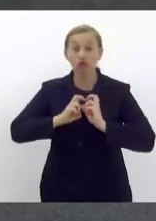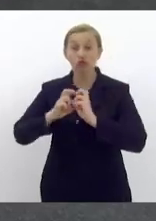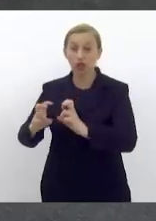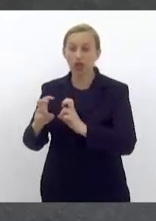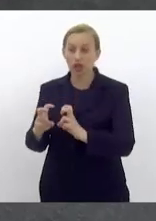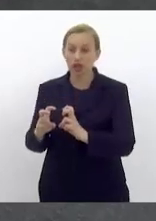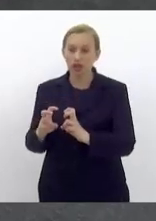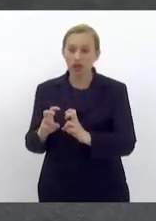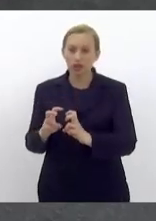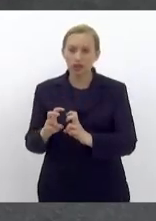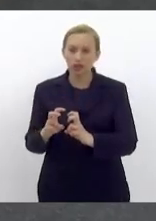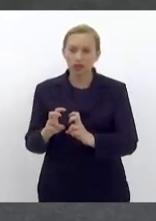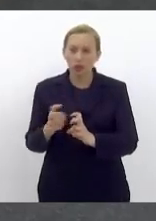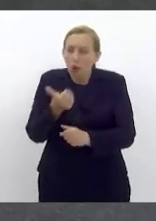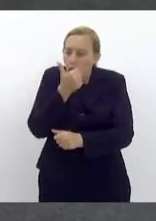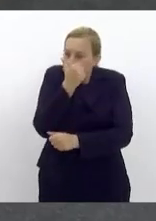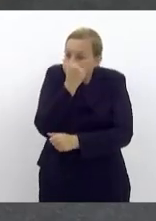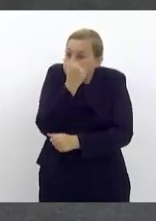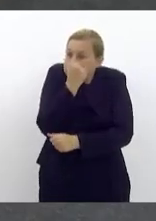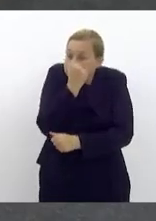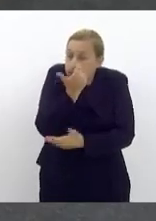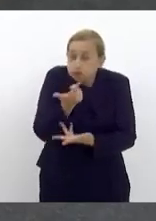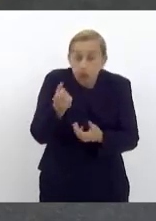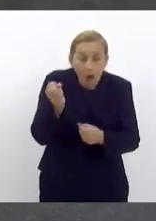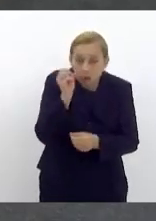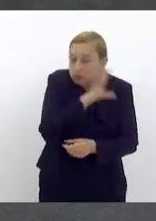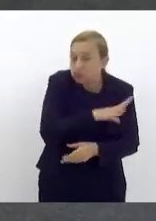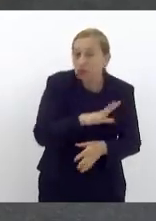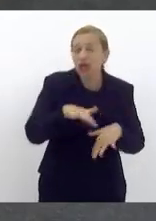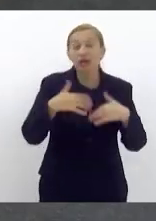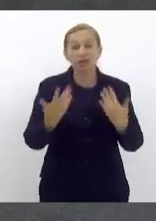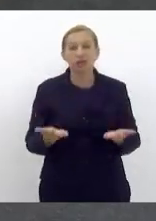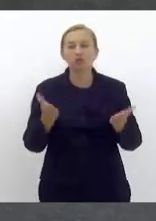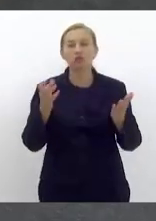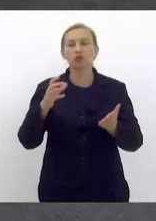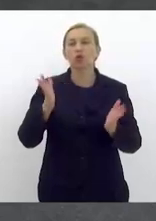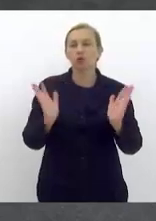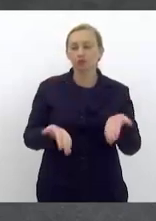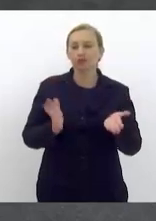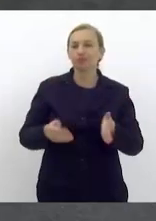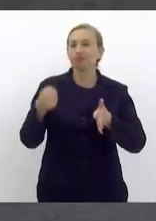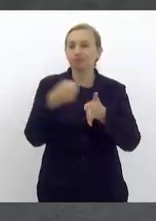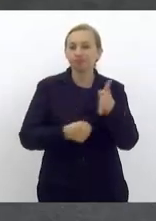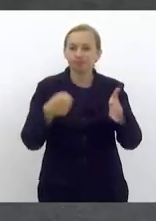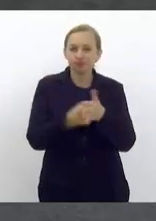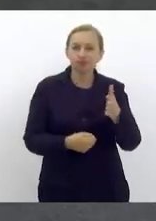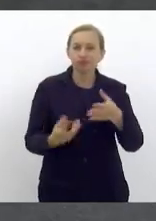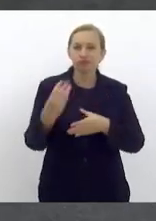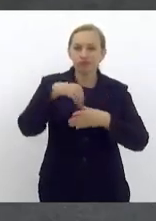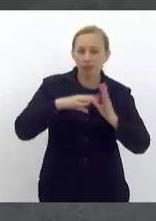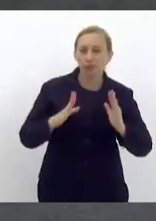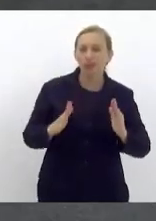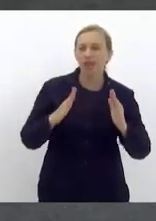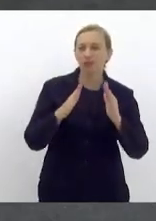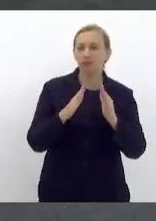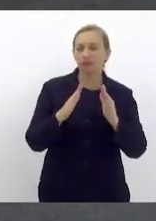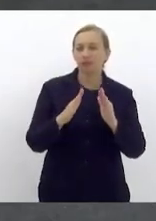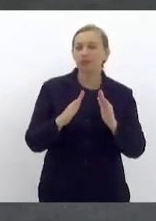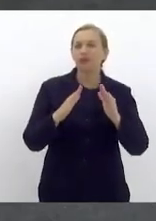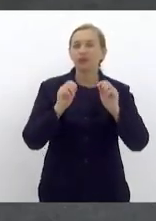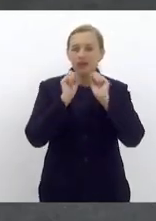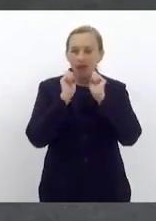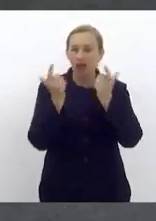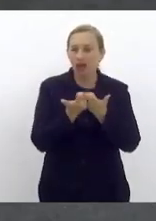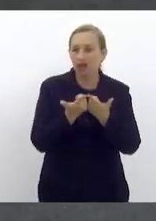sem essa superlotação absurda. Então, se hoje a gente lutou dentro das casas legislativas pelo vagão